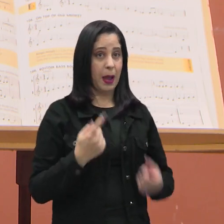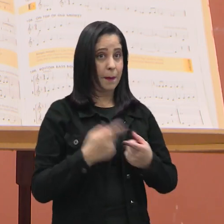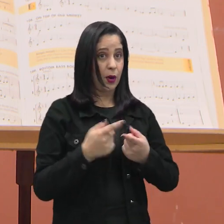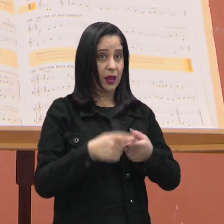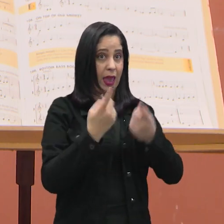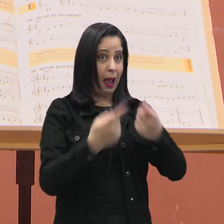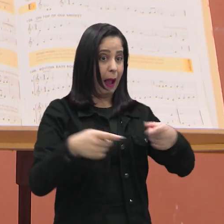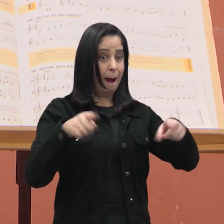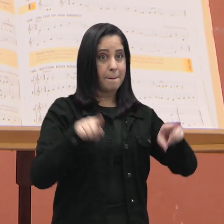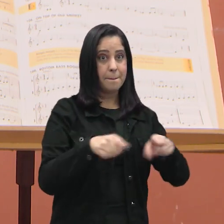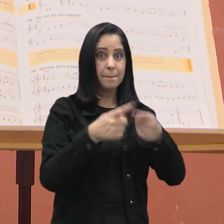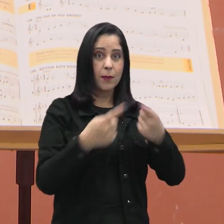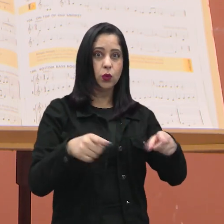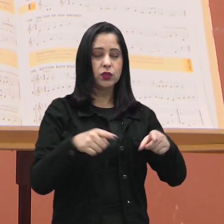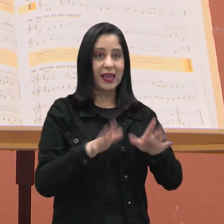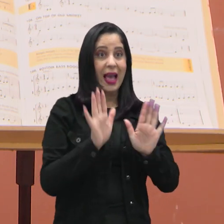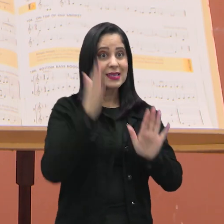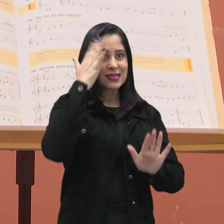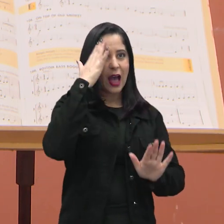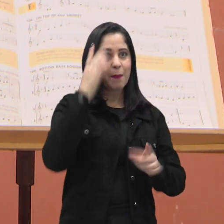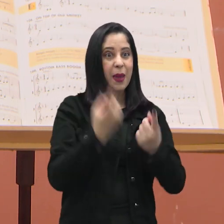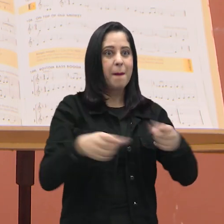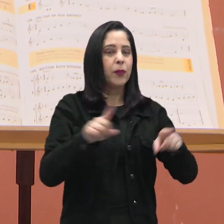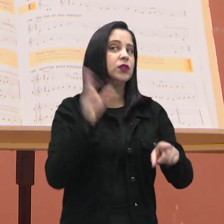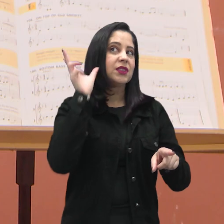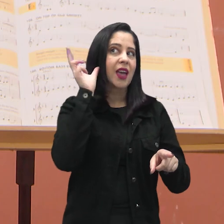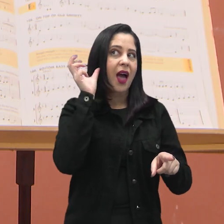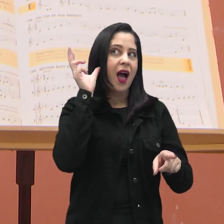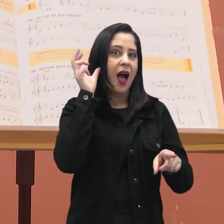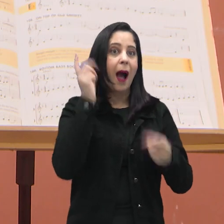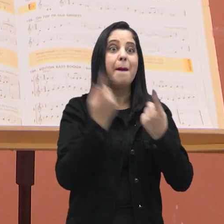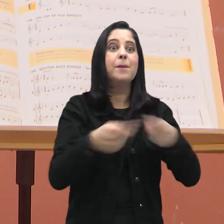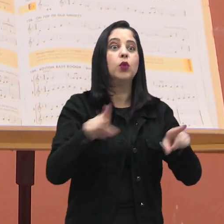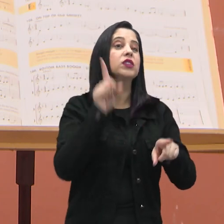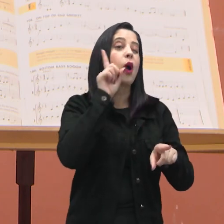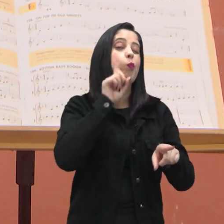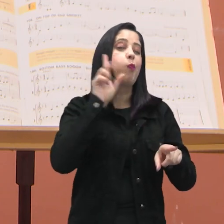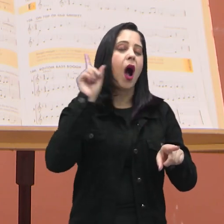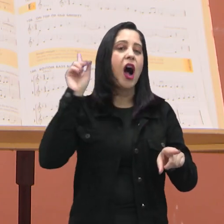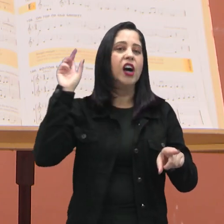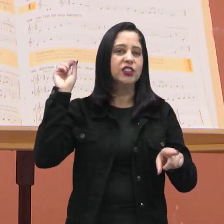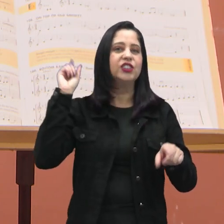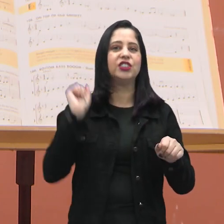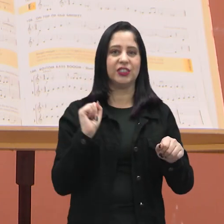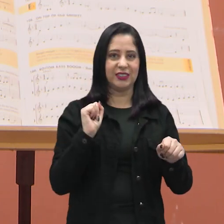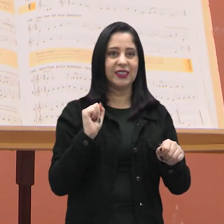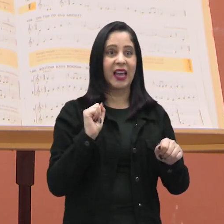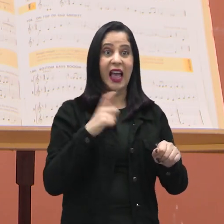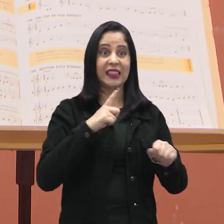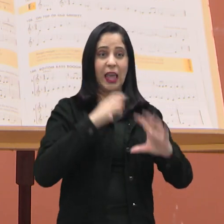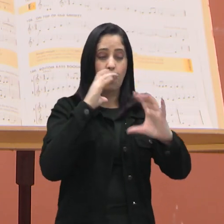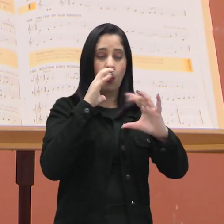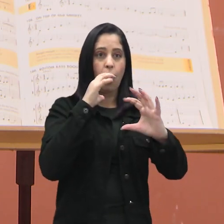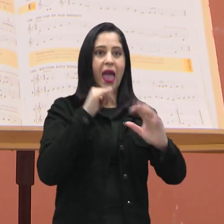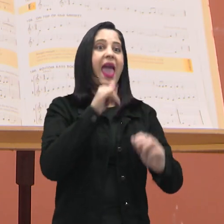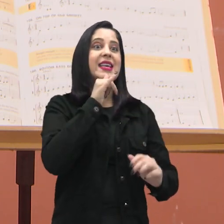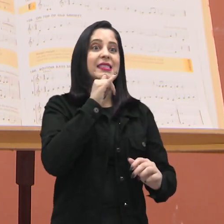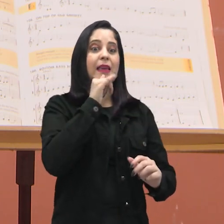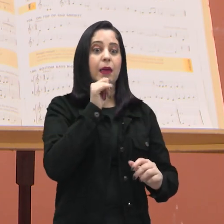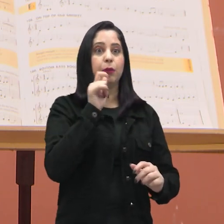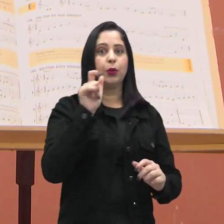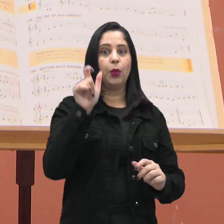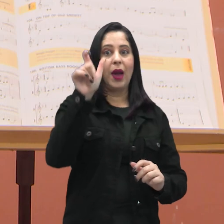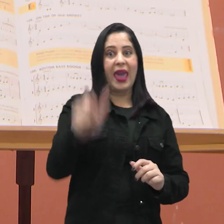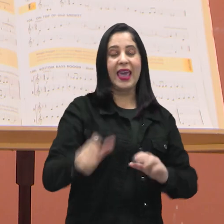da música. Eu gosto de escutar também músicas bem antigas que tem também esses instrumentos de sopro, Tim